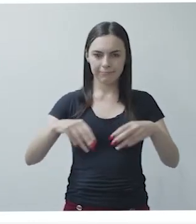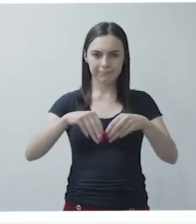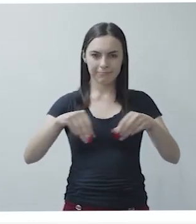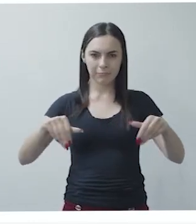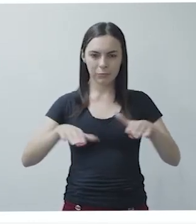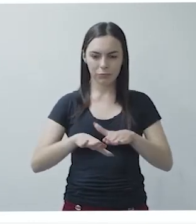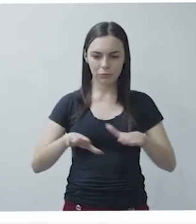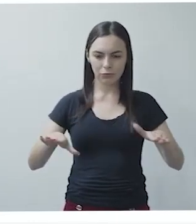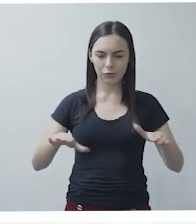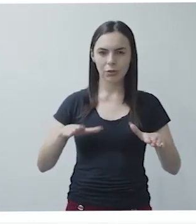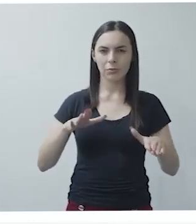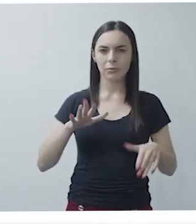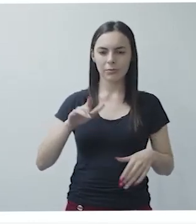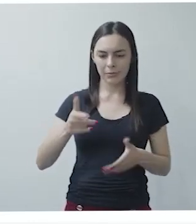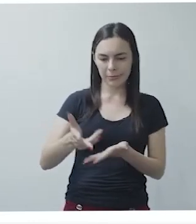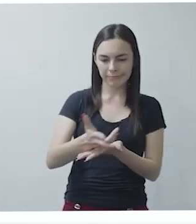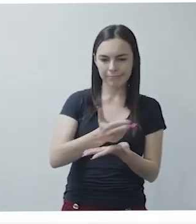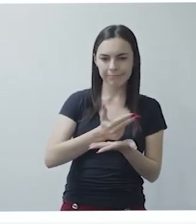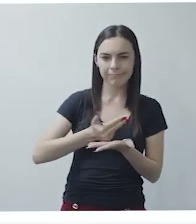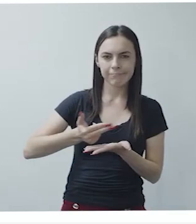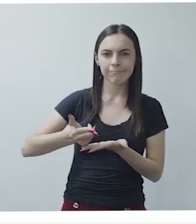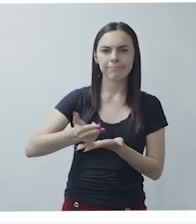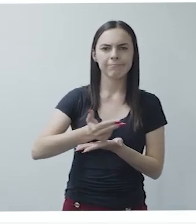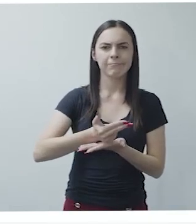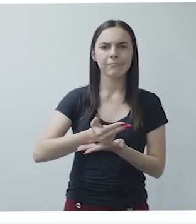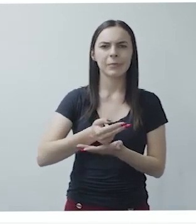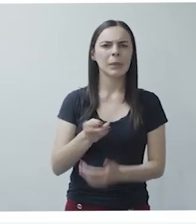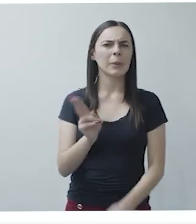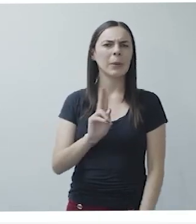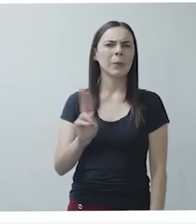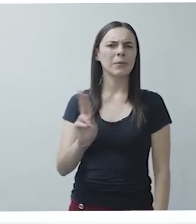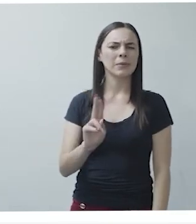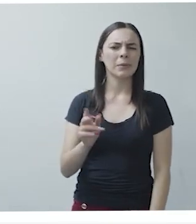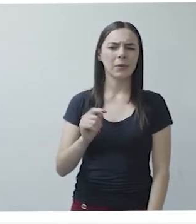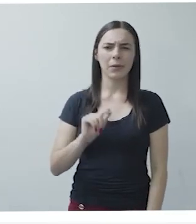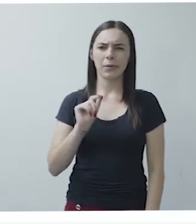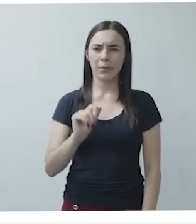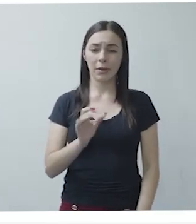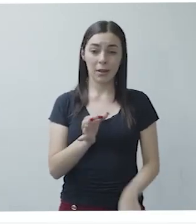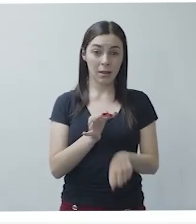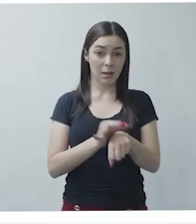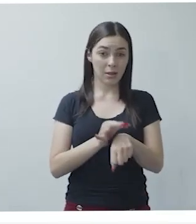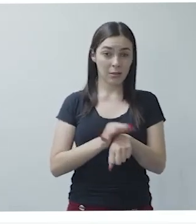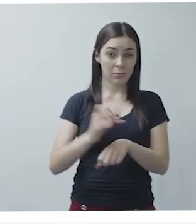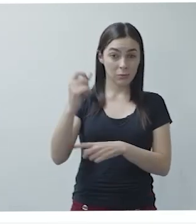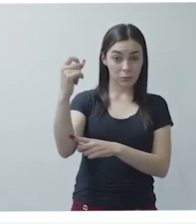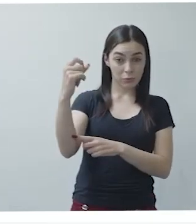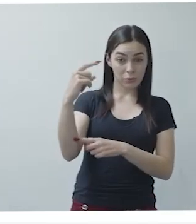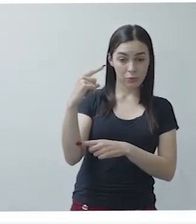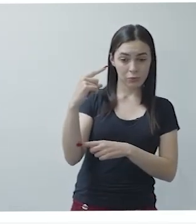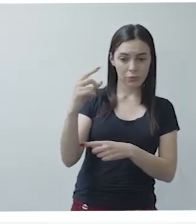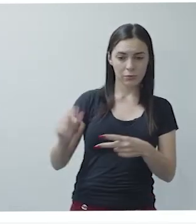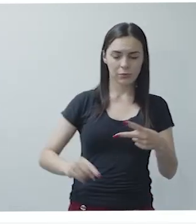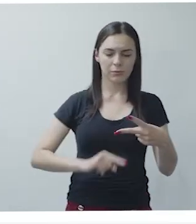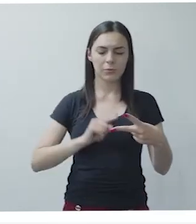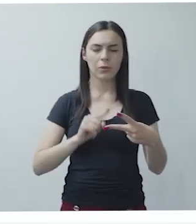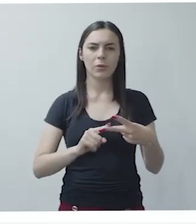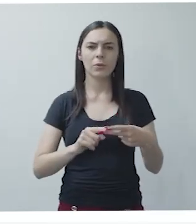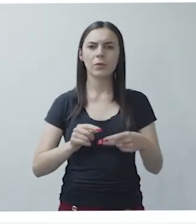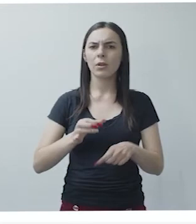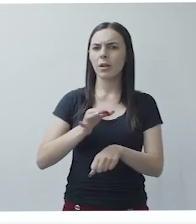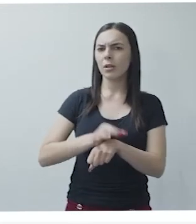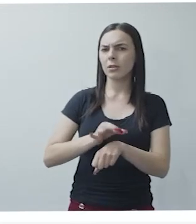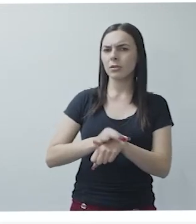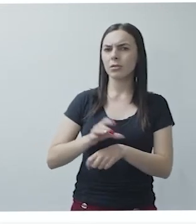Todo desenhado esse relógio. E o nome dele era relógio solar ou